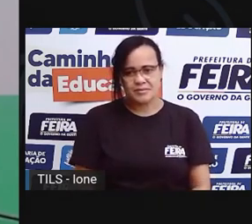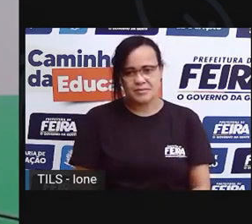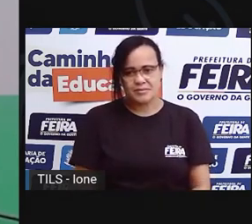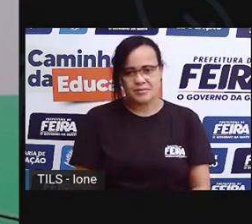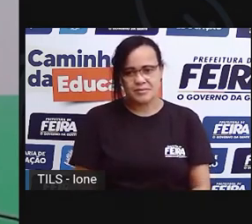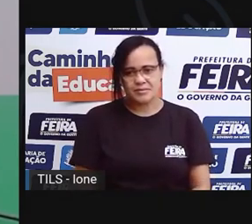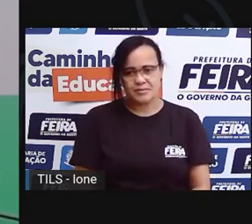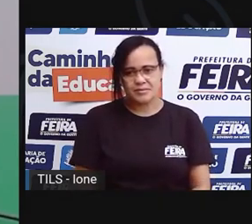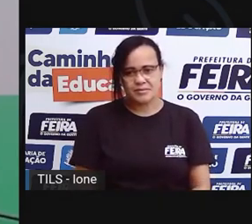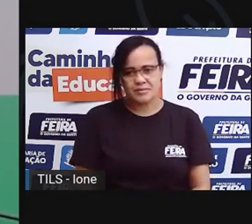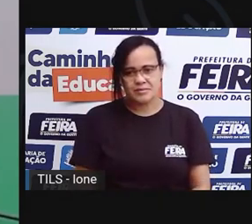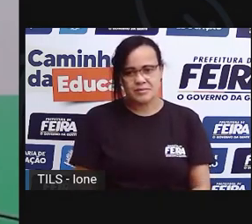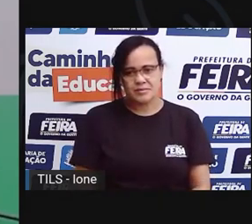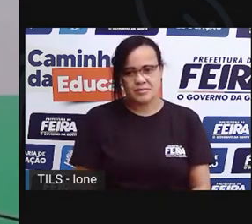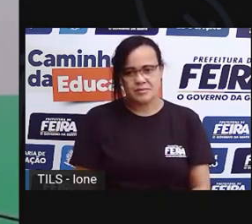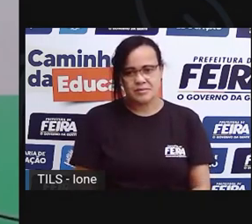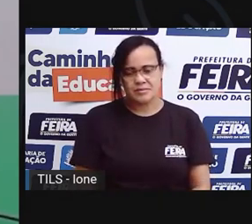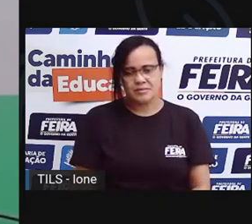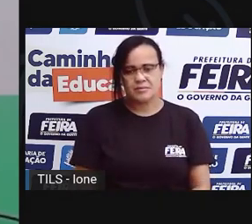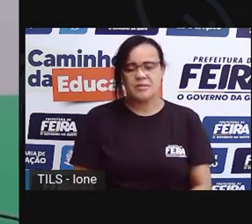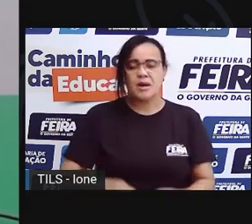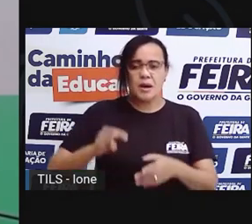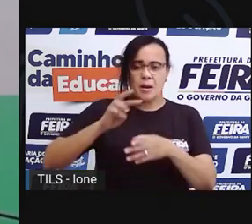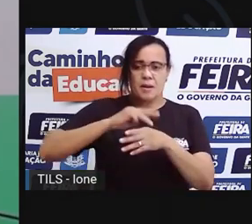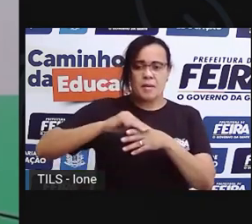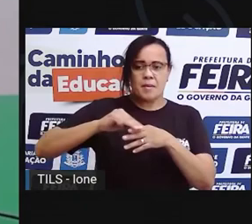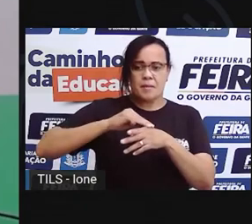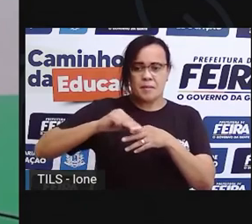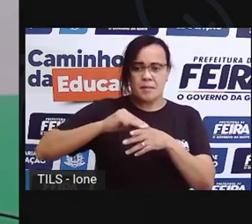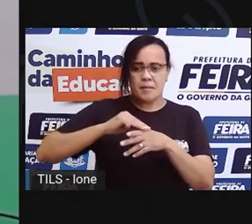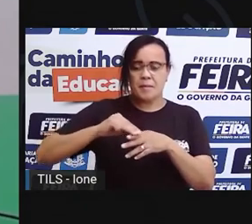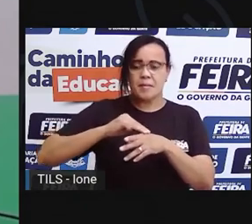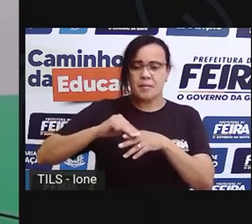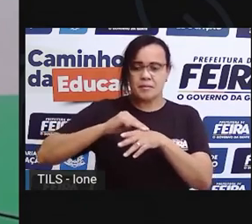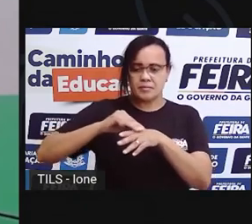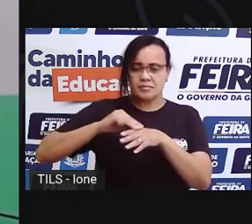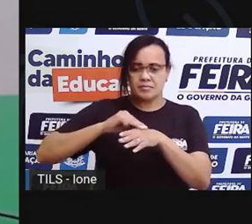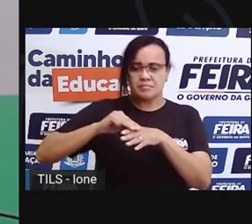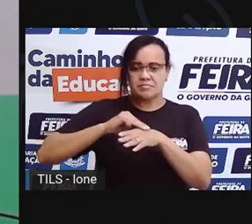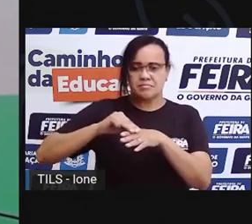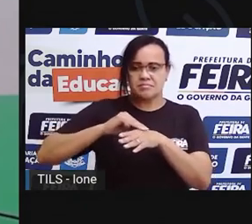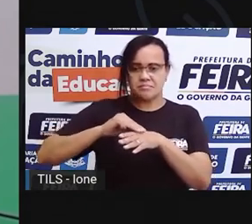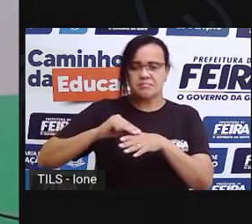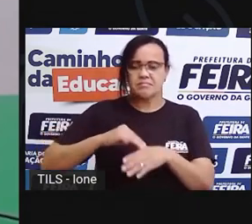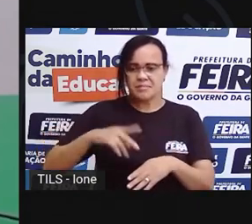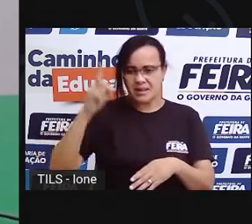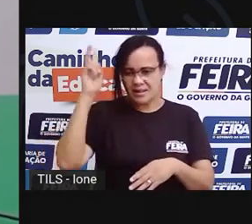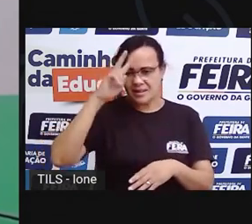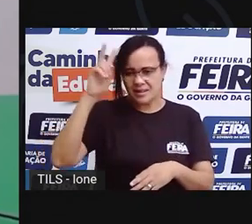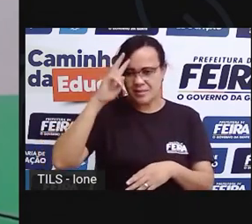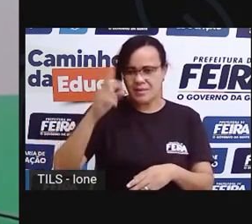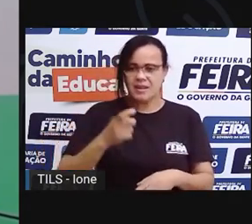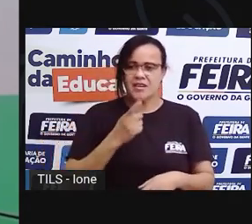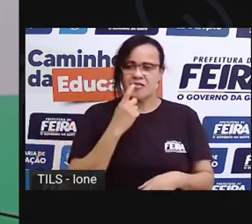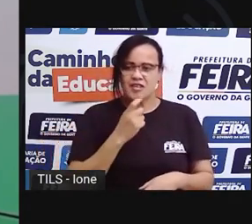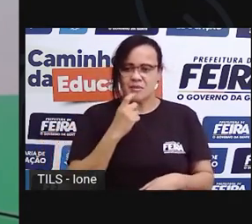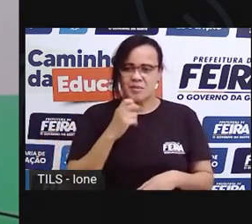o marrom. Quem lembra como é que faz marrom? É o verde, né? O verde e o vermelho.